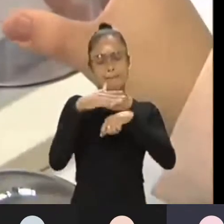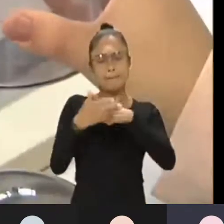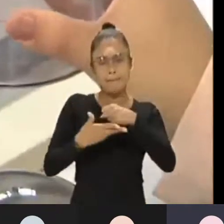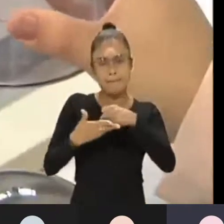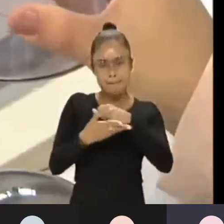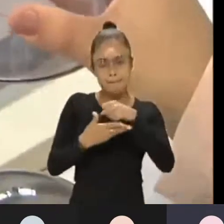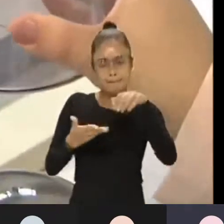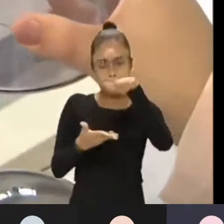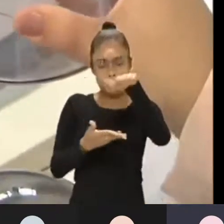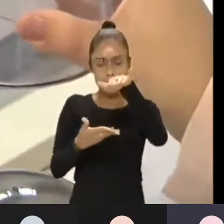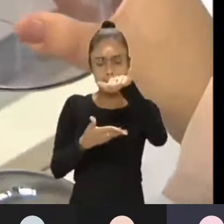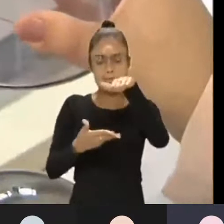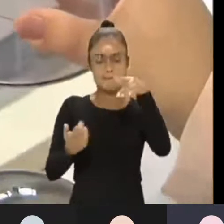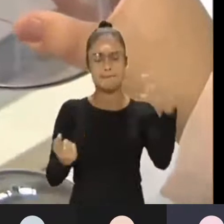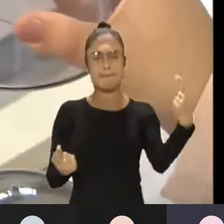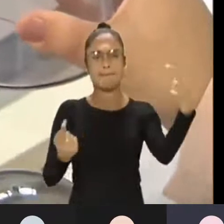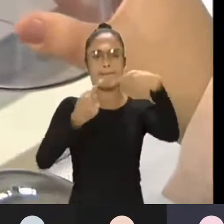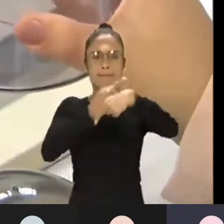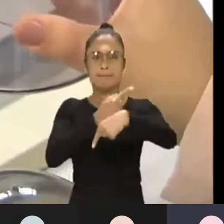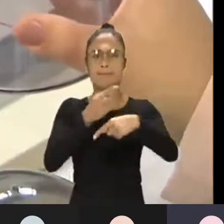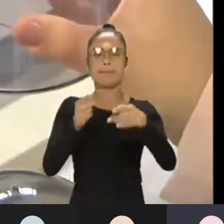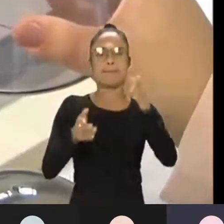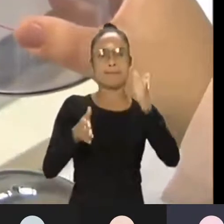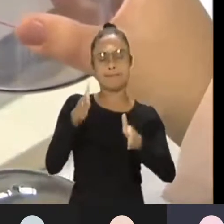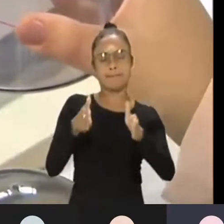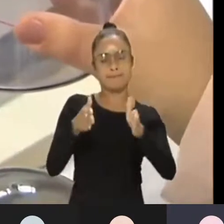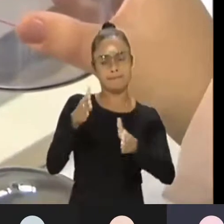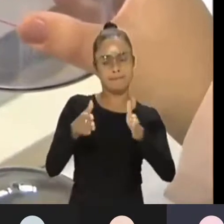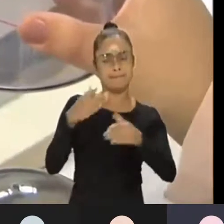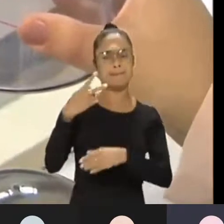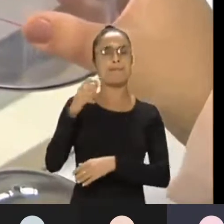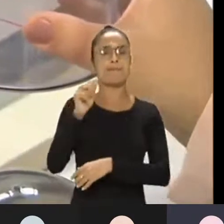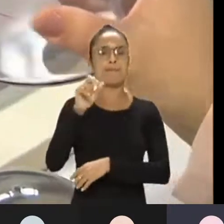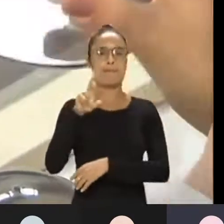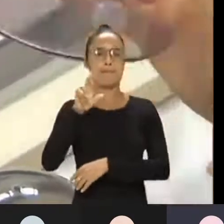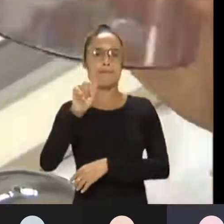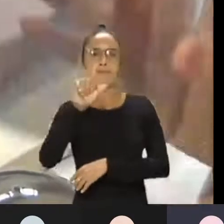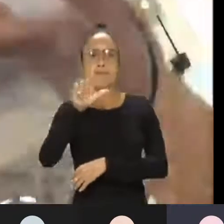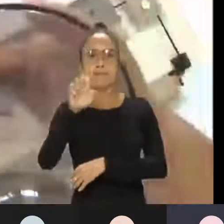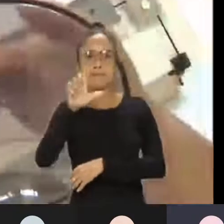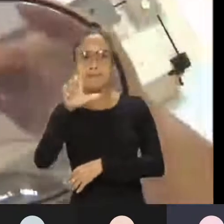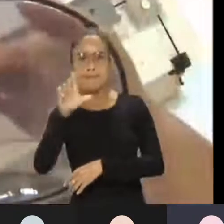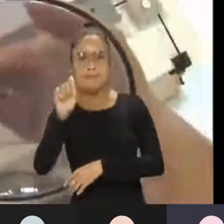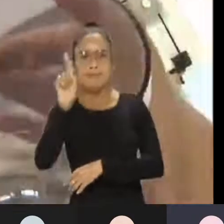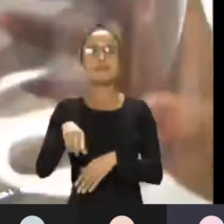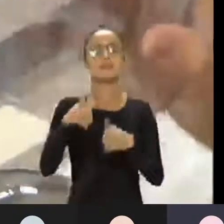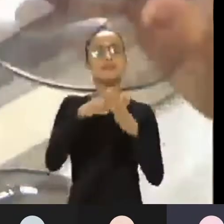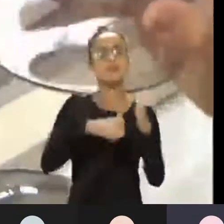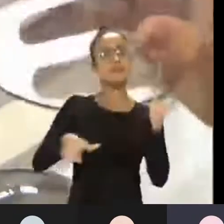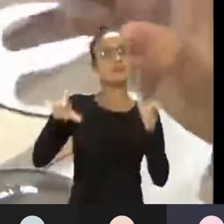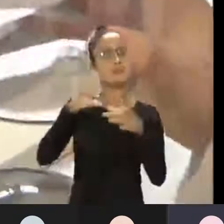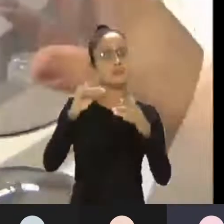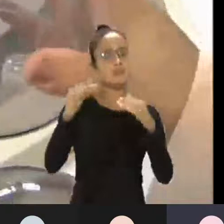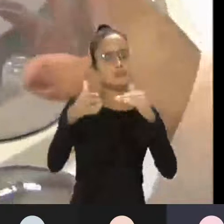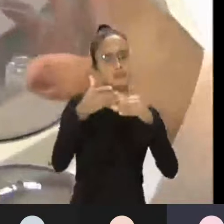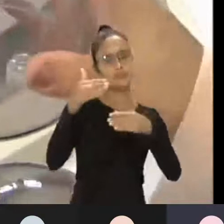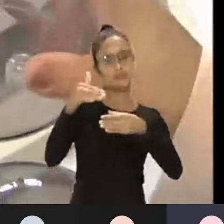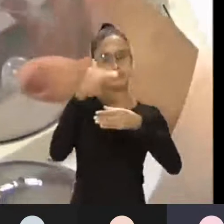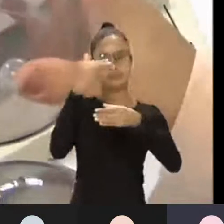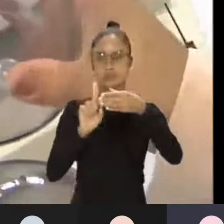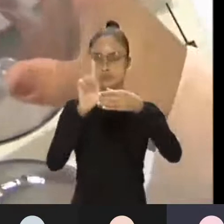o paralelepípedo, que é um caso particular de prisma, tem uma base quadrangular acima e outra abaixo.